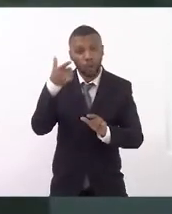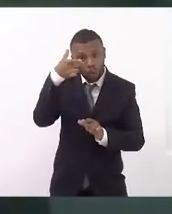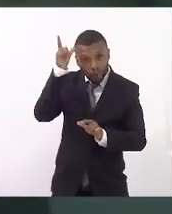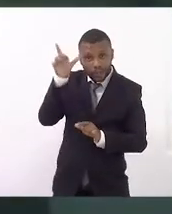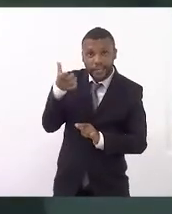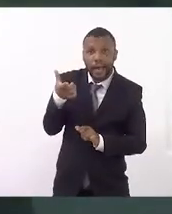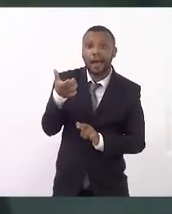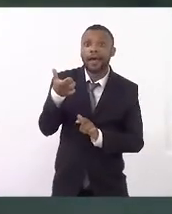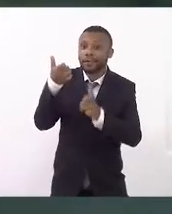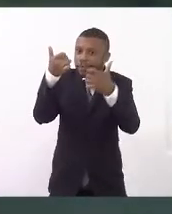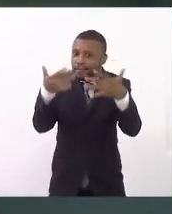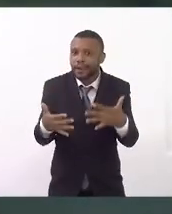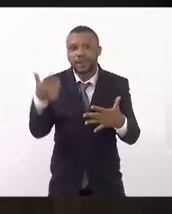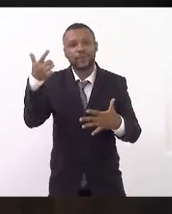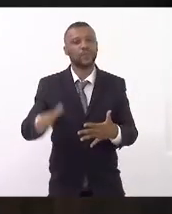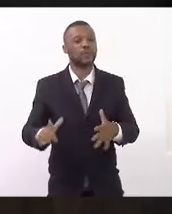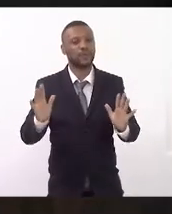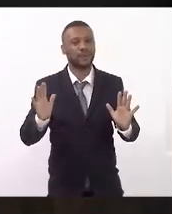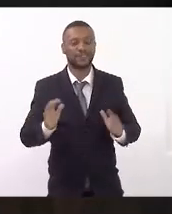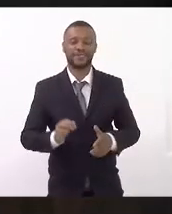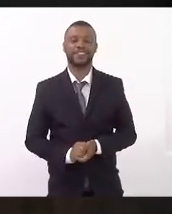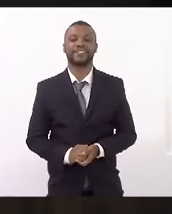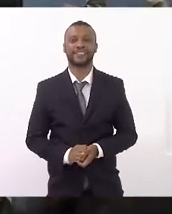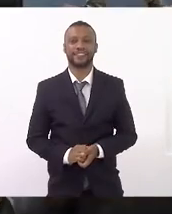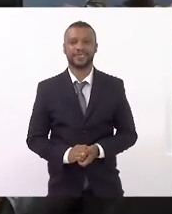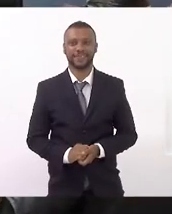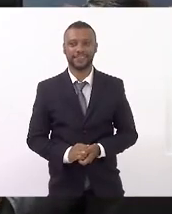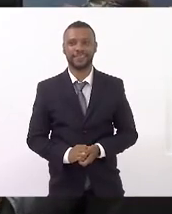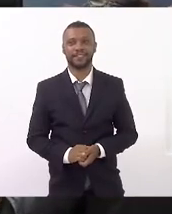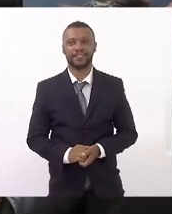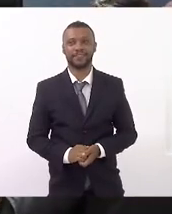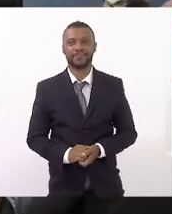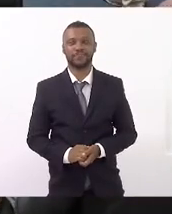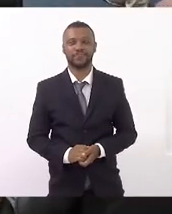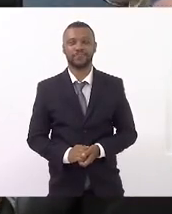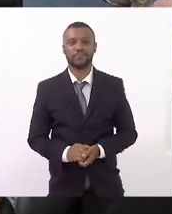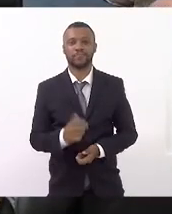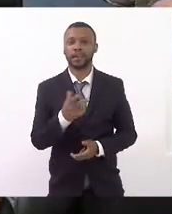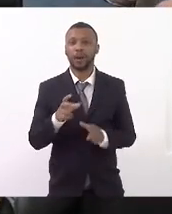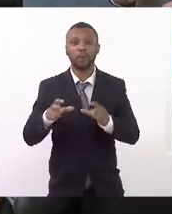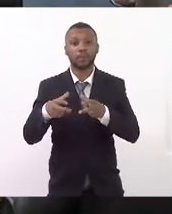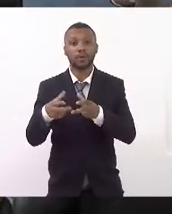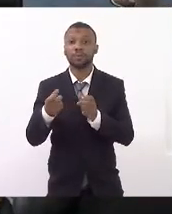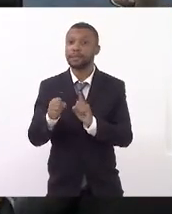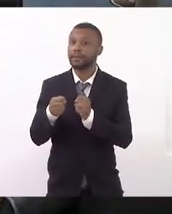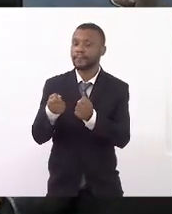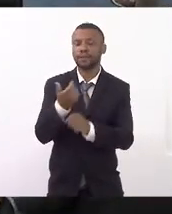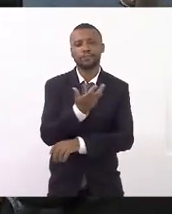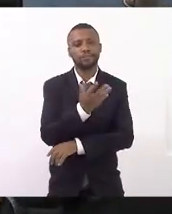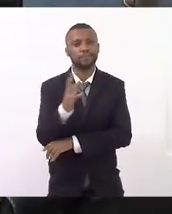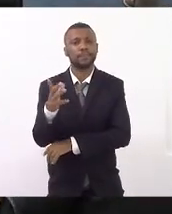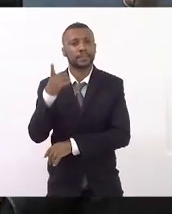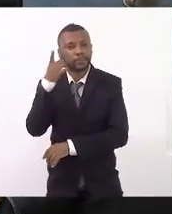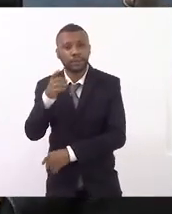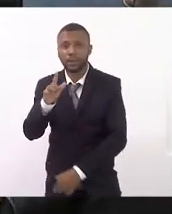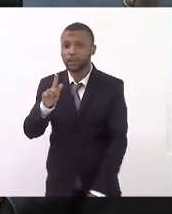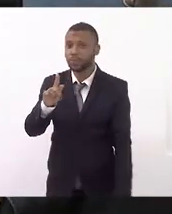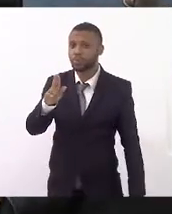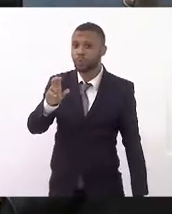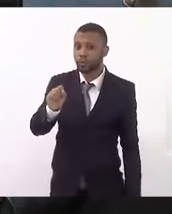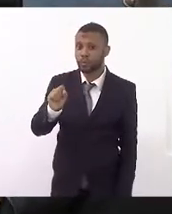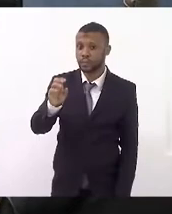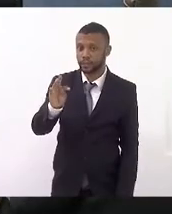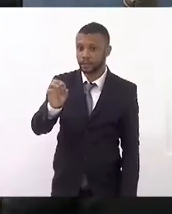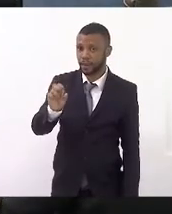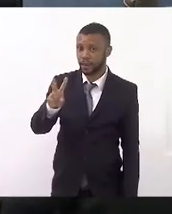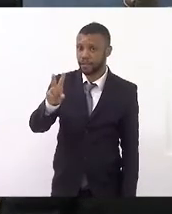para falar de novo. Luiz Paulo também. Estou de plantão. Pela Comissão de Defesa do Meio Ambiente, deputado Gustavo Schmidt. Deputado